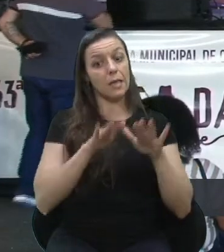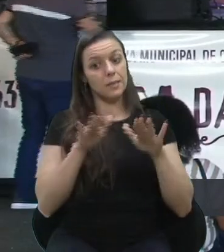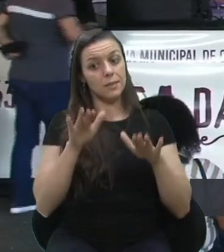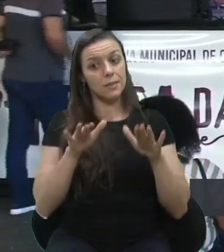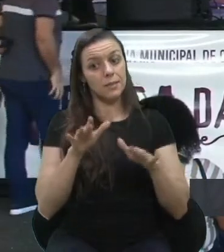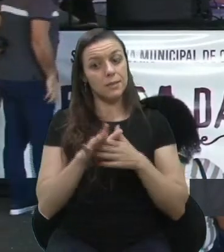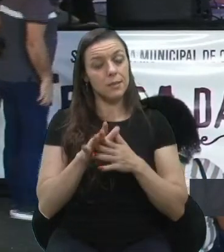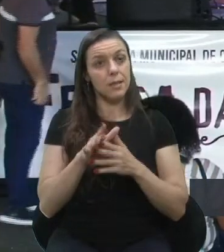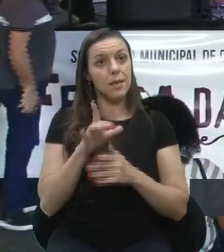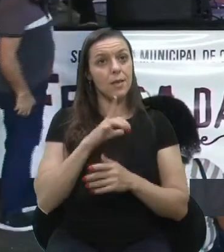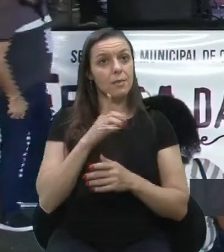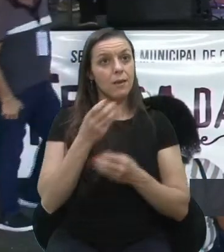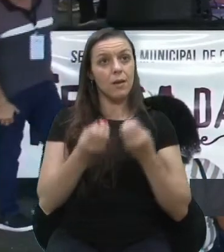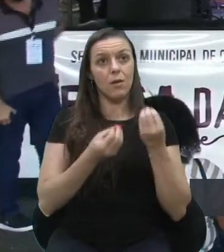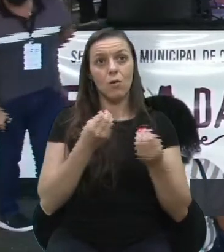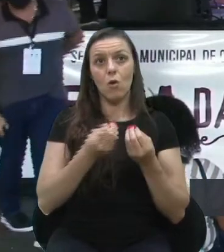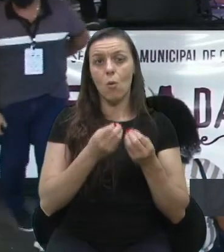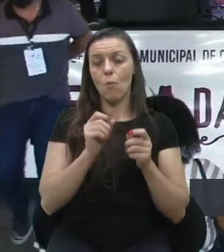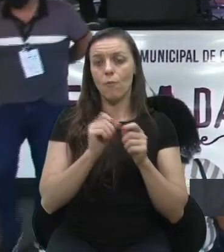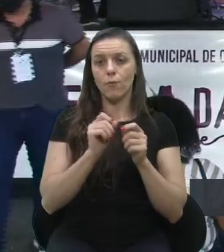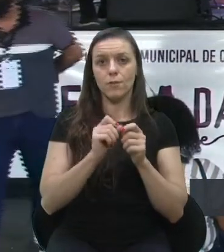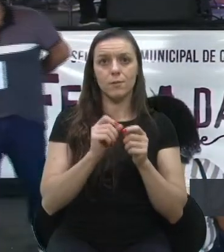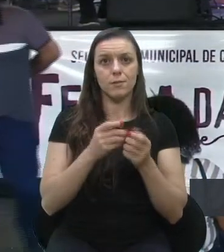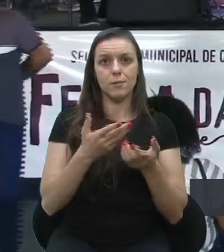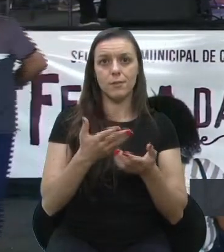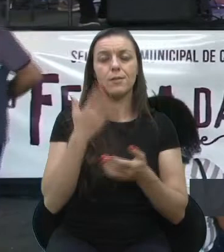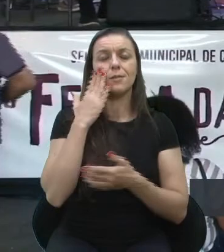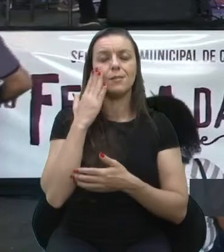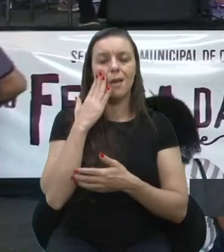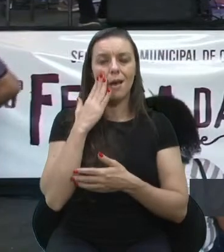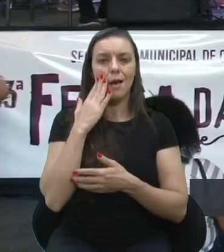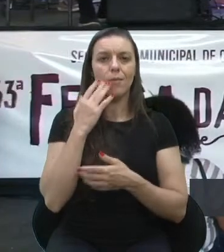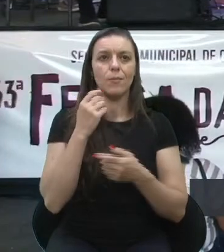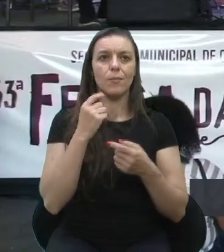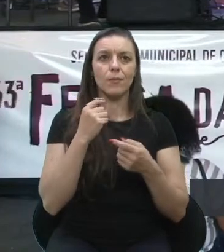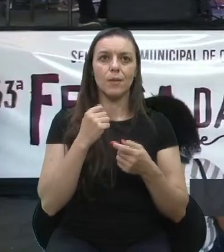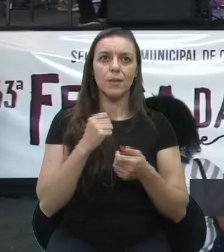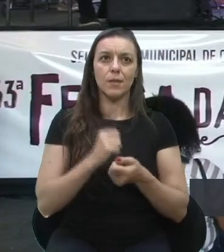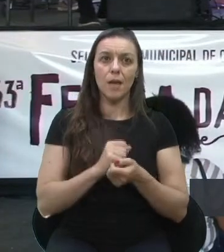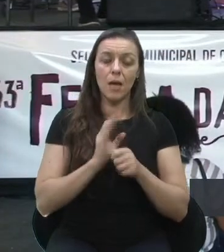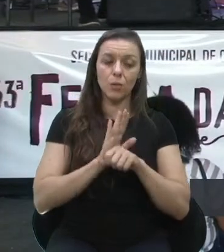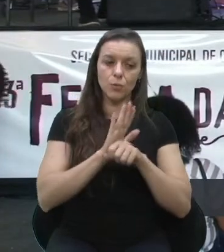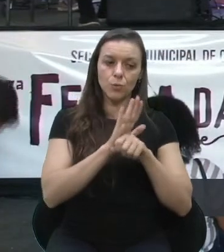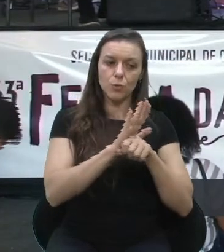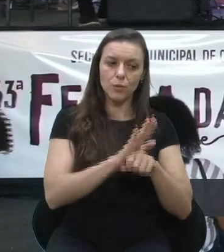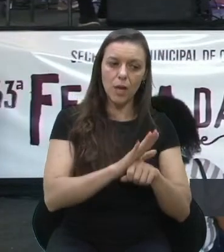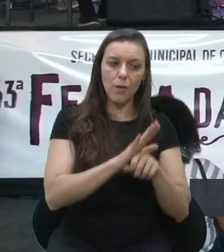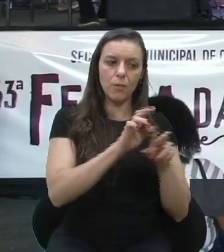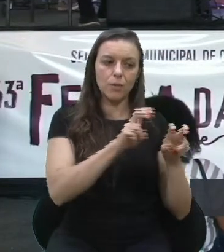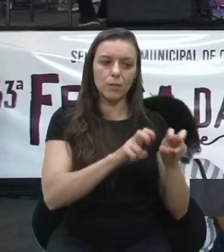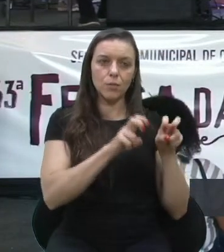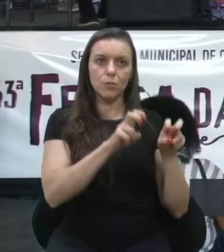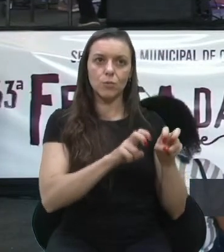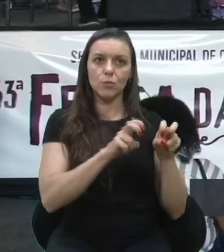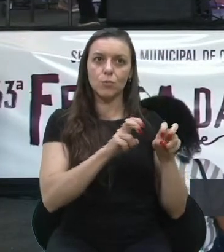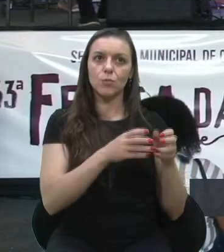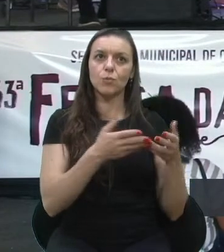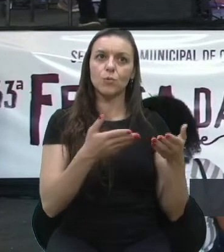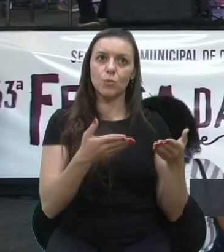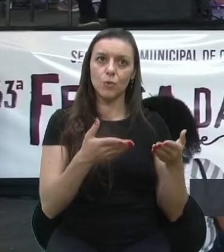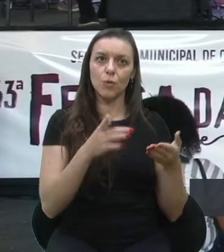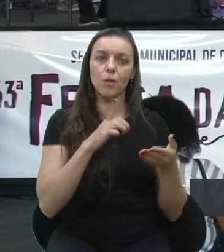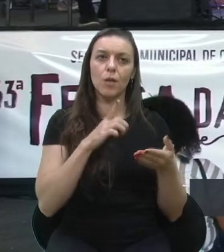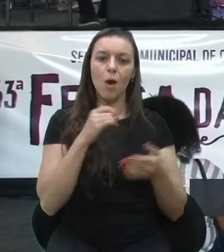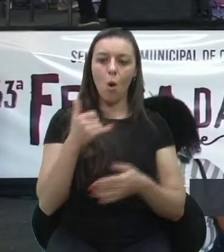Pedras a medem Vereador Ricardo que sabe muito bem de poder auxiliar aquele agricultor que está lá tanto